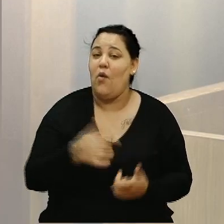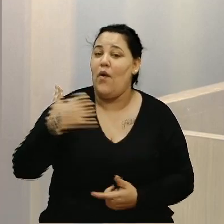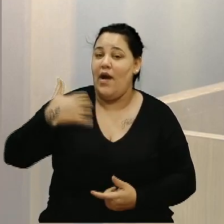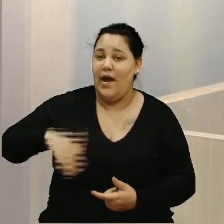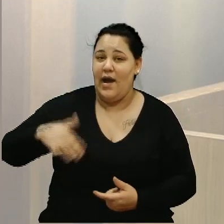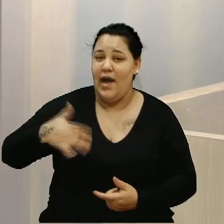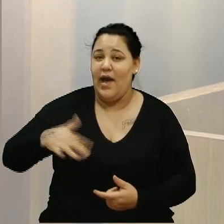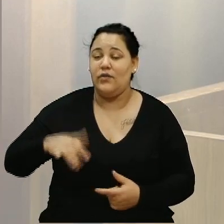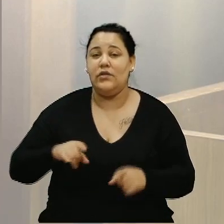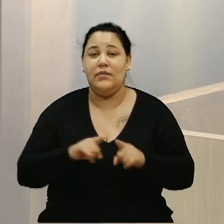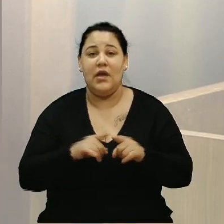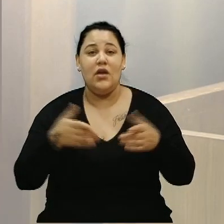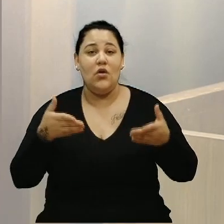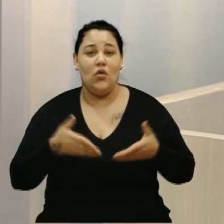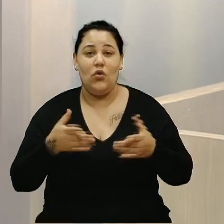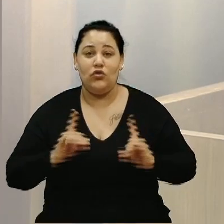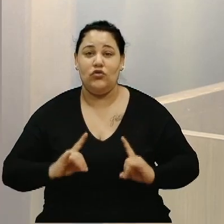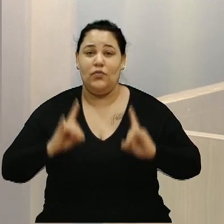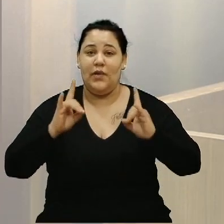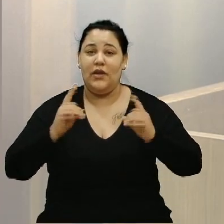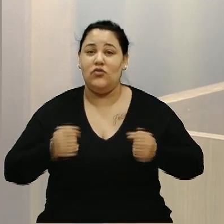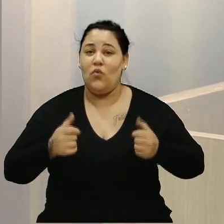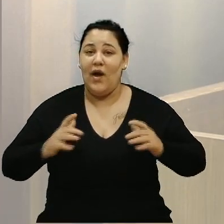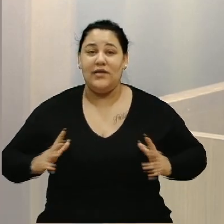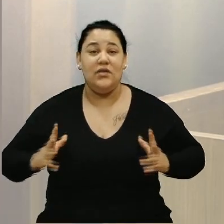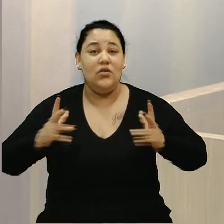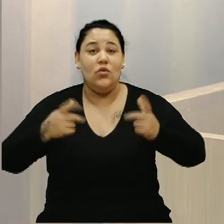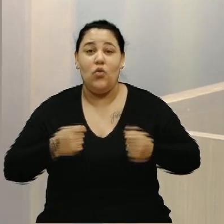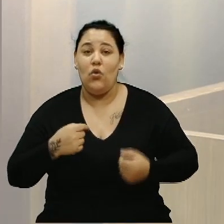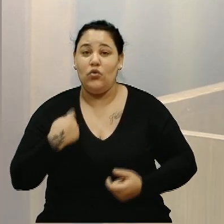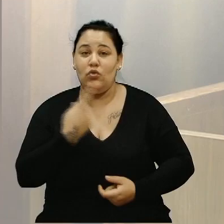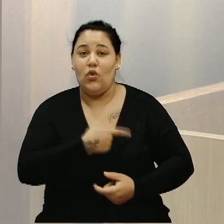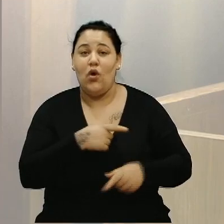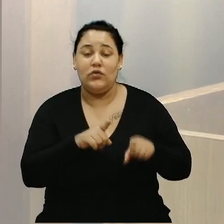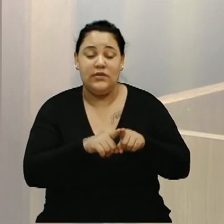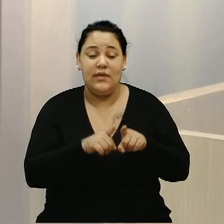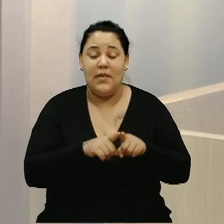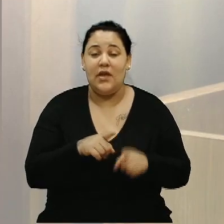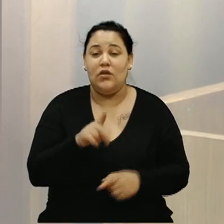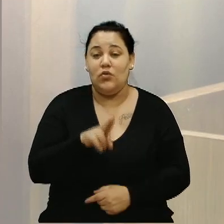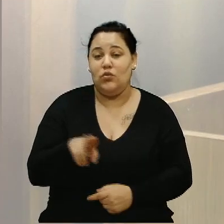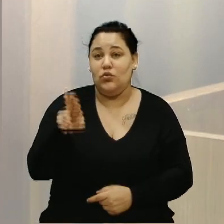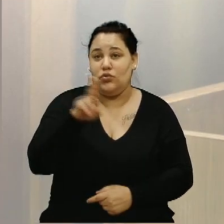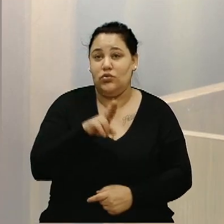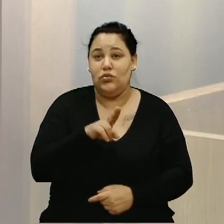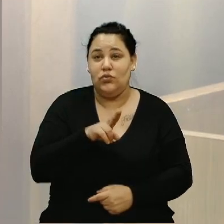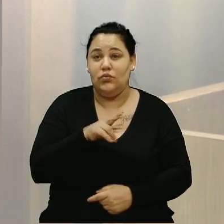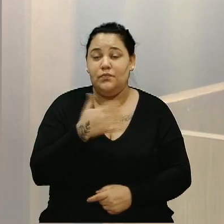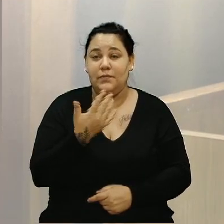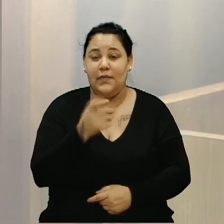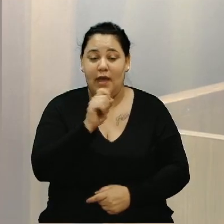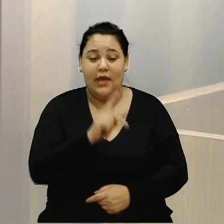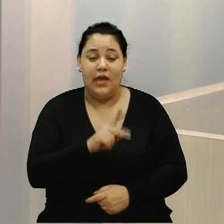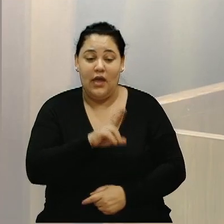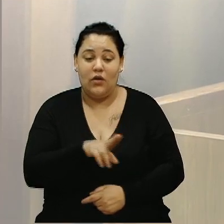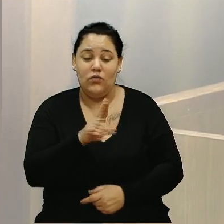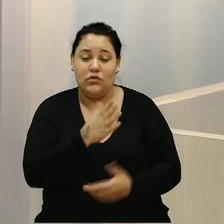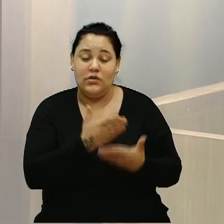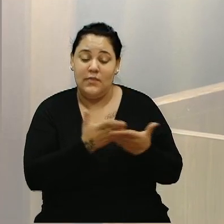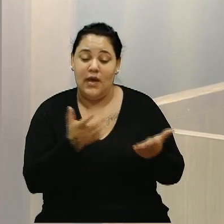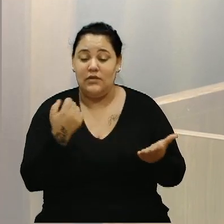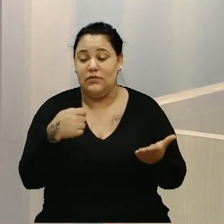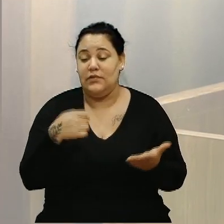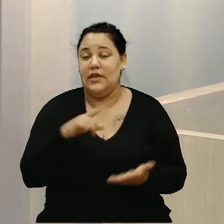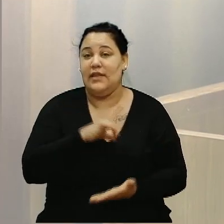Hoje, praticamente o prédio é todo nosso, né? Na utilização, e o mínimo que quem loca um espaço precisa ter com